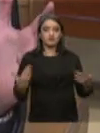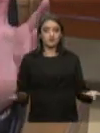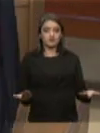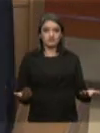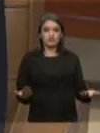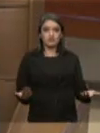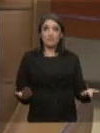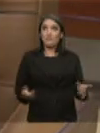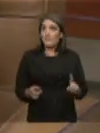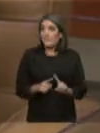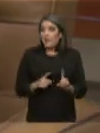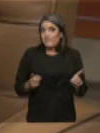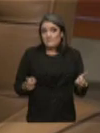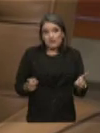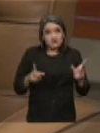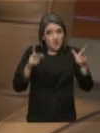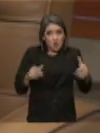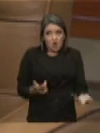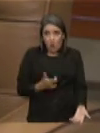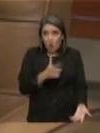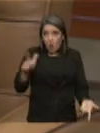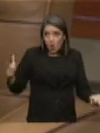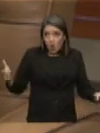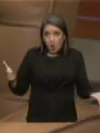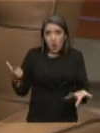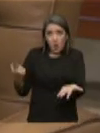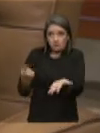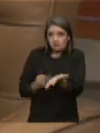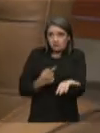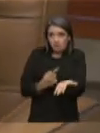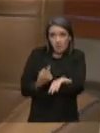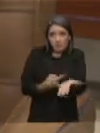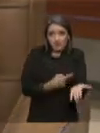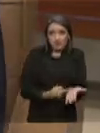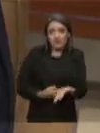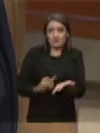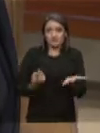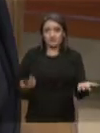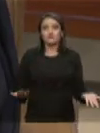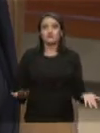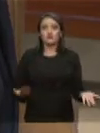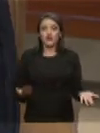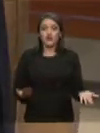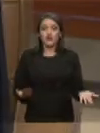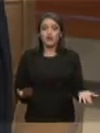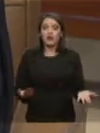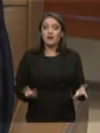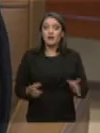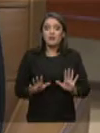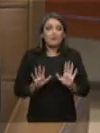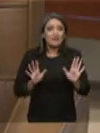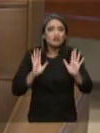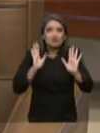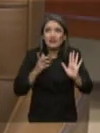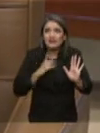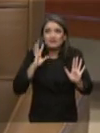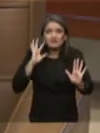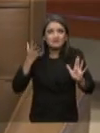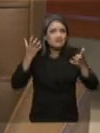relações, em que nós já dissemos que cessa a ultratividade em nome do efeito vinculante. Estou